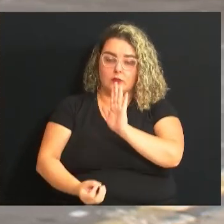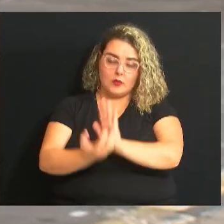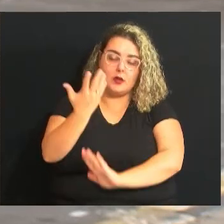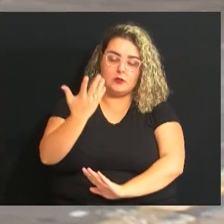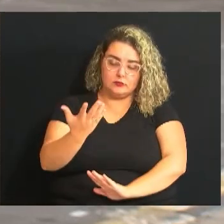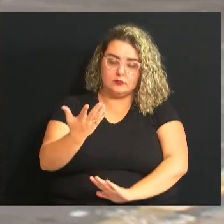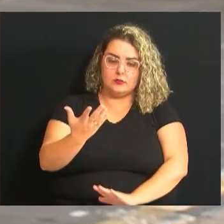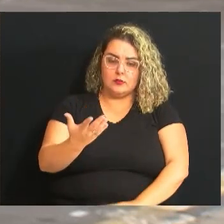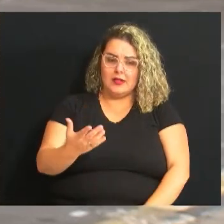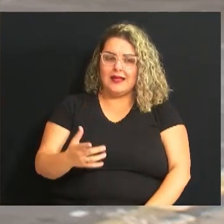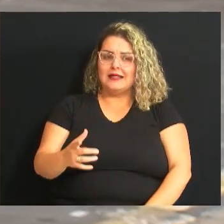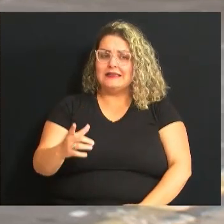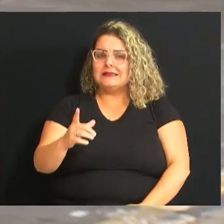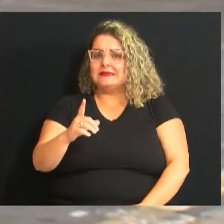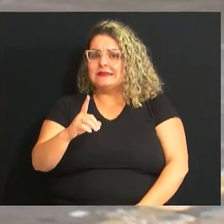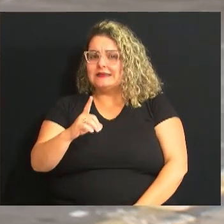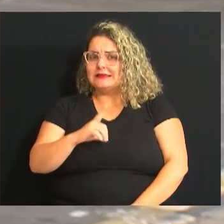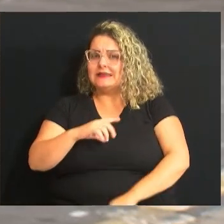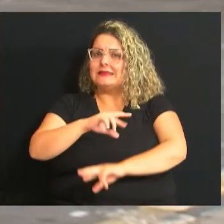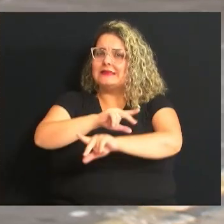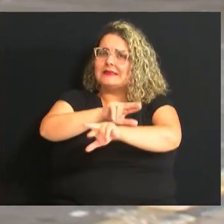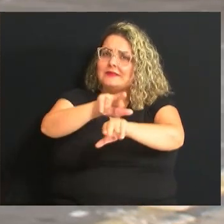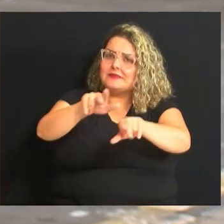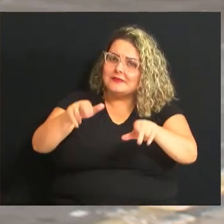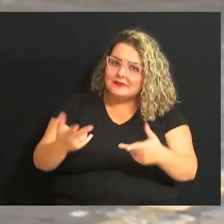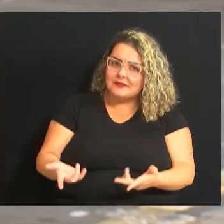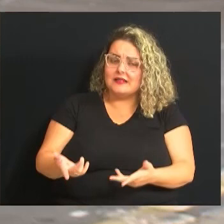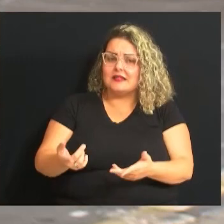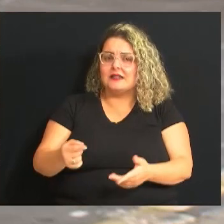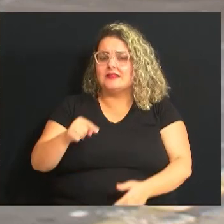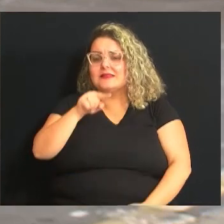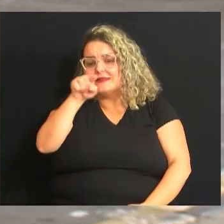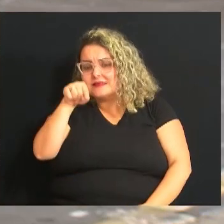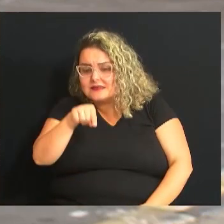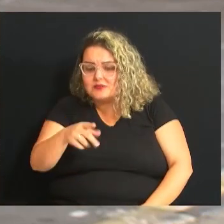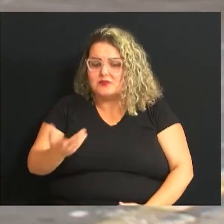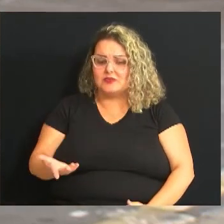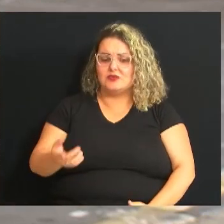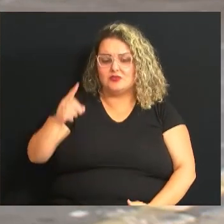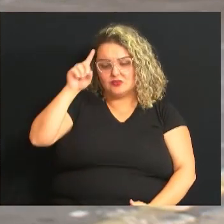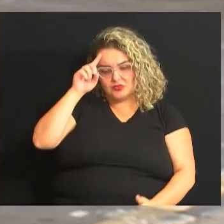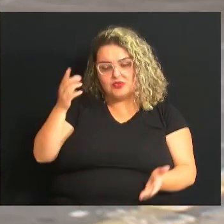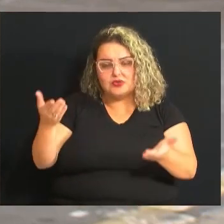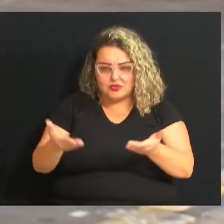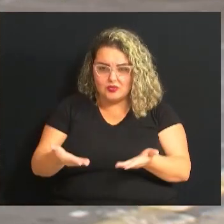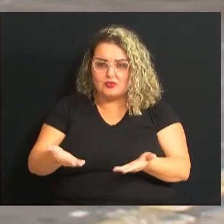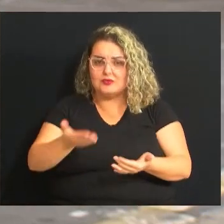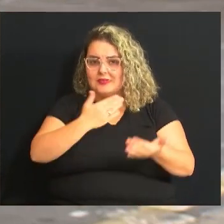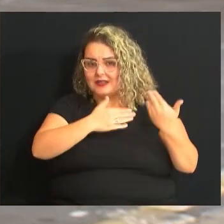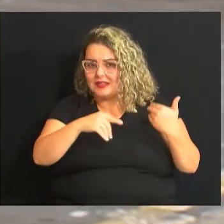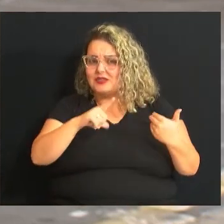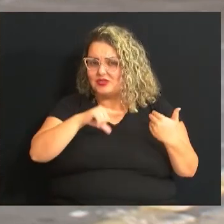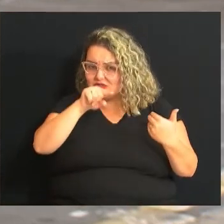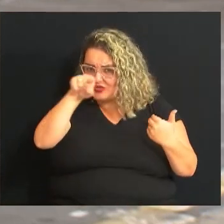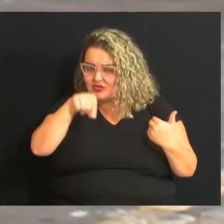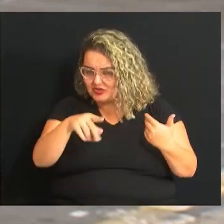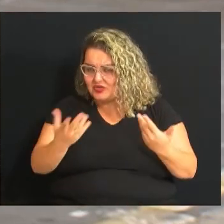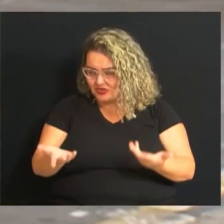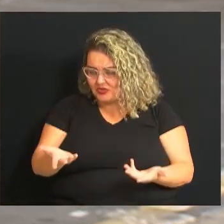lei, ainda há muito questionamento nos dias atuais. Lá atrás